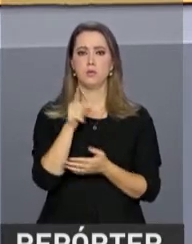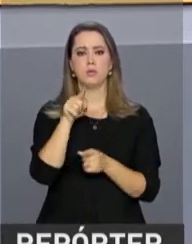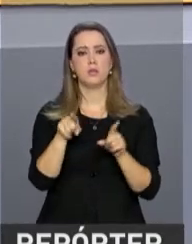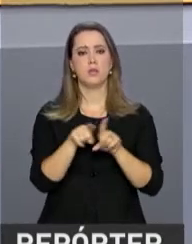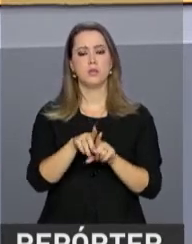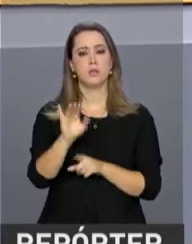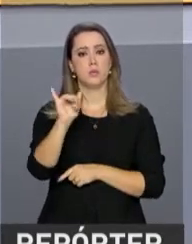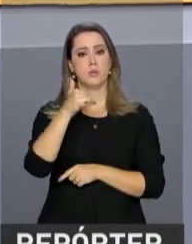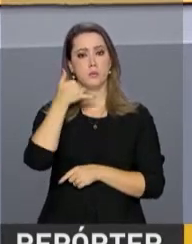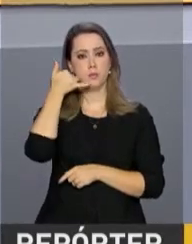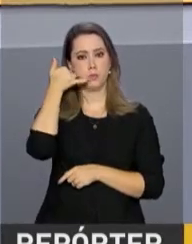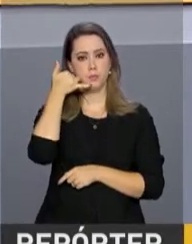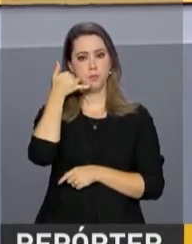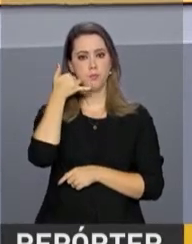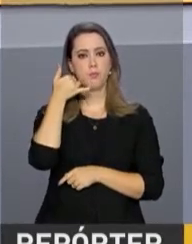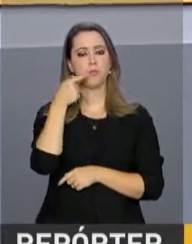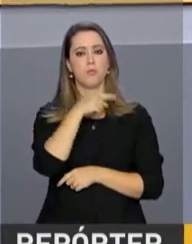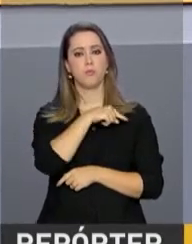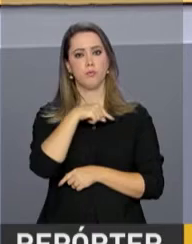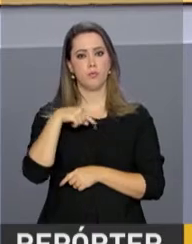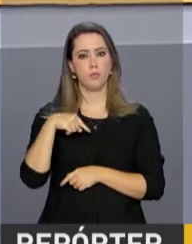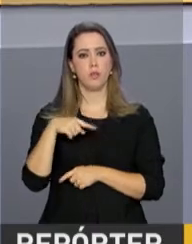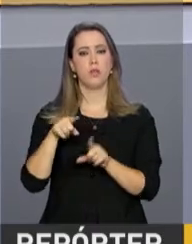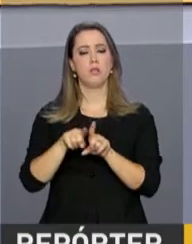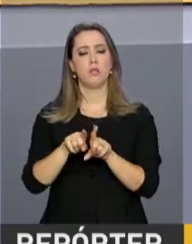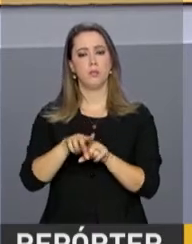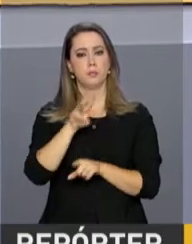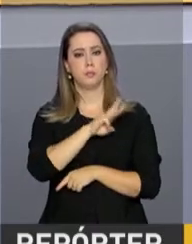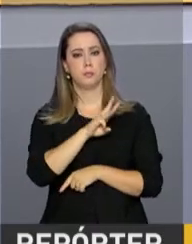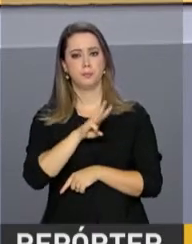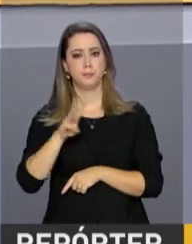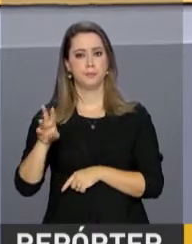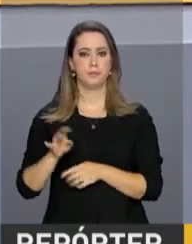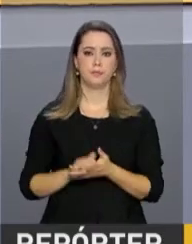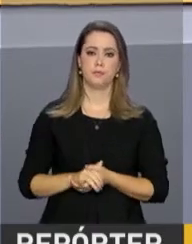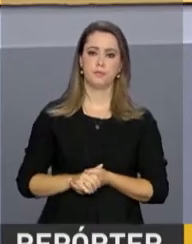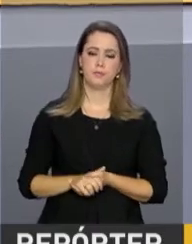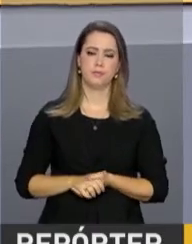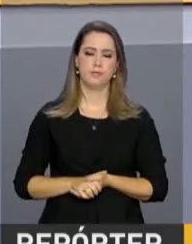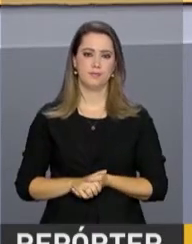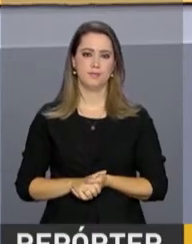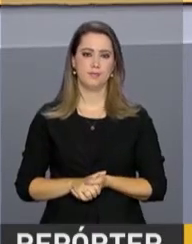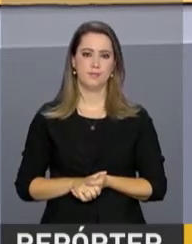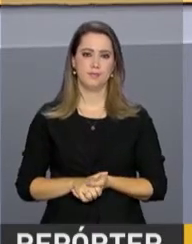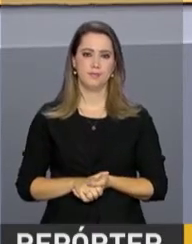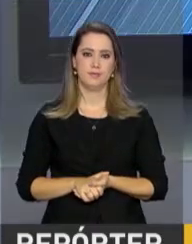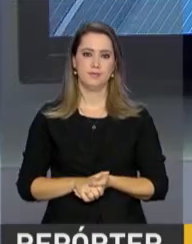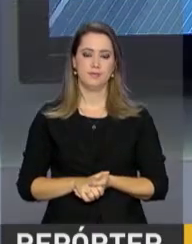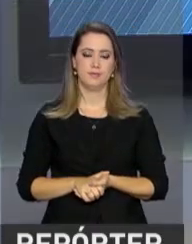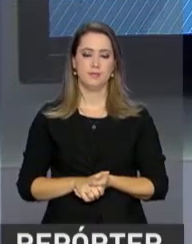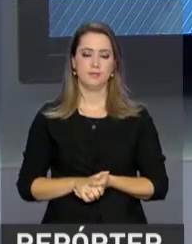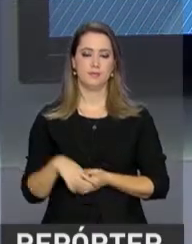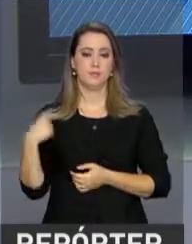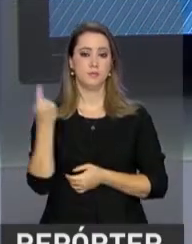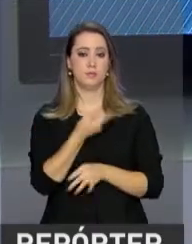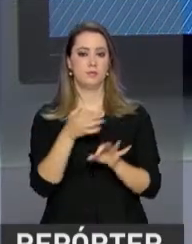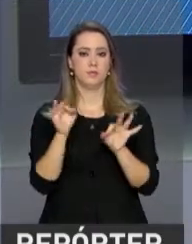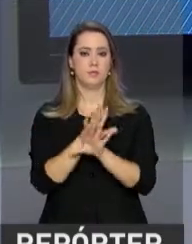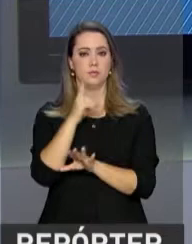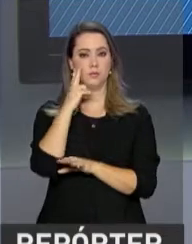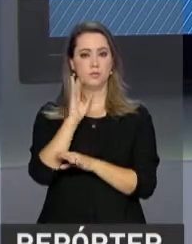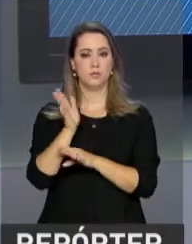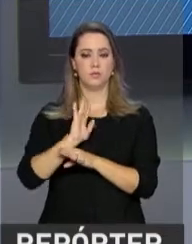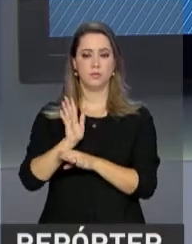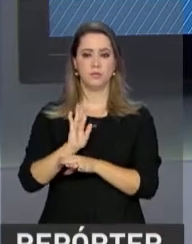tablets pelo receitafone no 146 e no endereço da receita federal na internet e nós ficamos por aqui